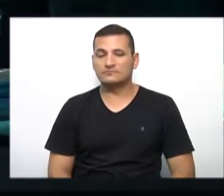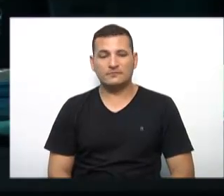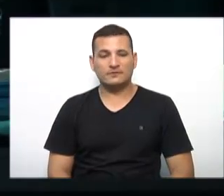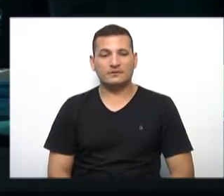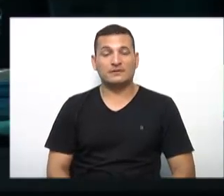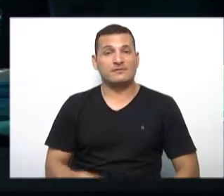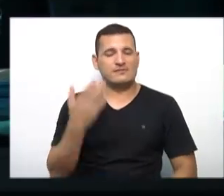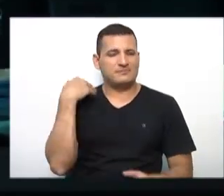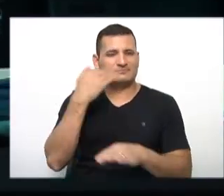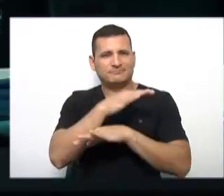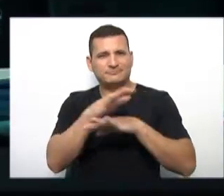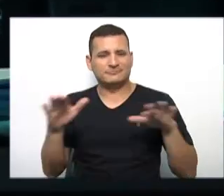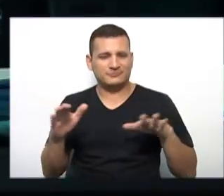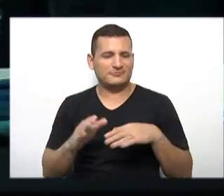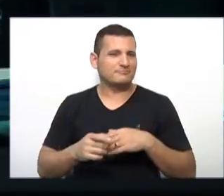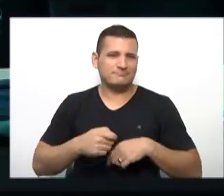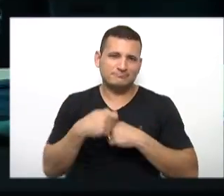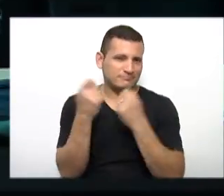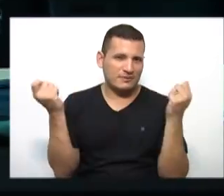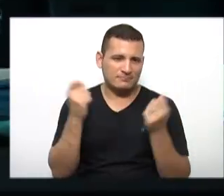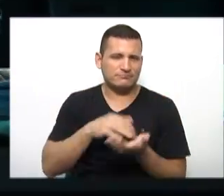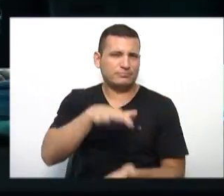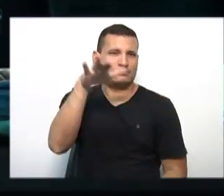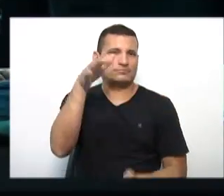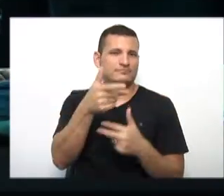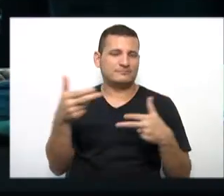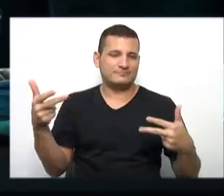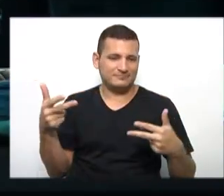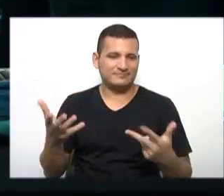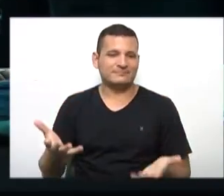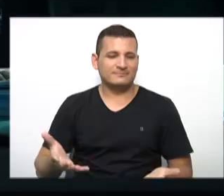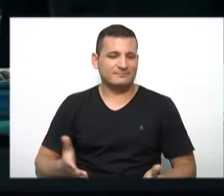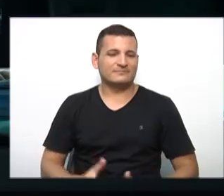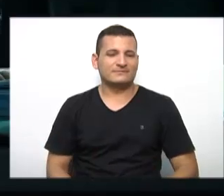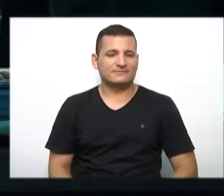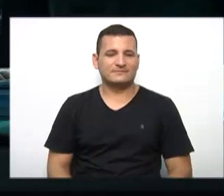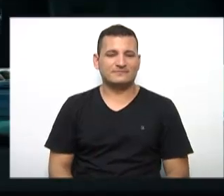Ah, chega, não dá mais. Não dou mais conta de tanta coisa.